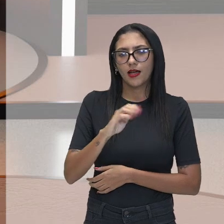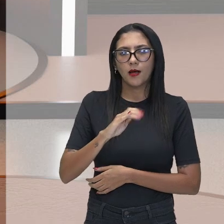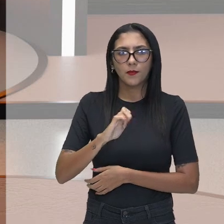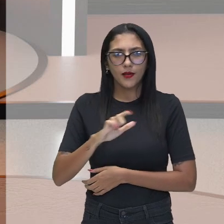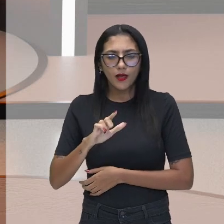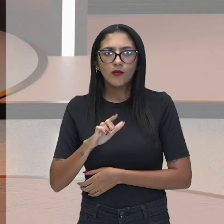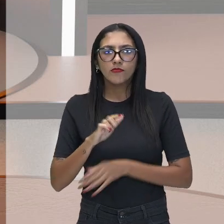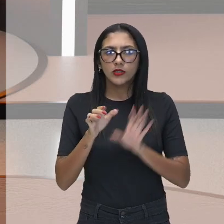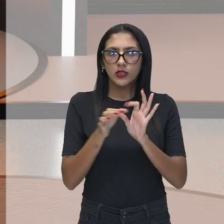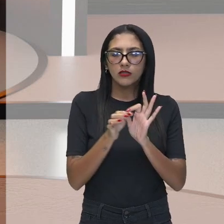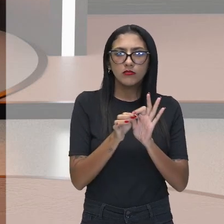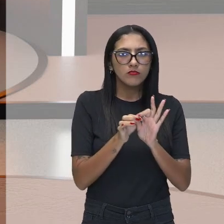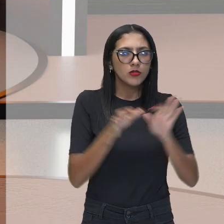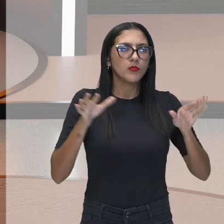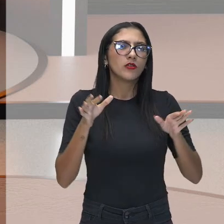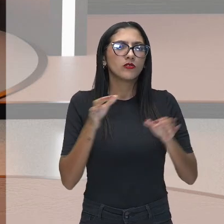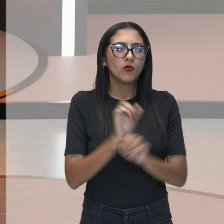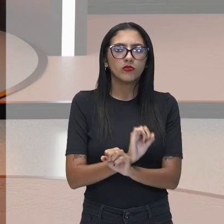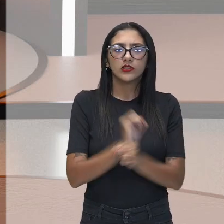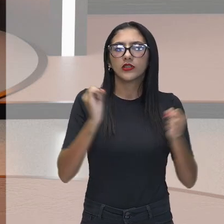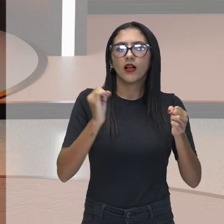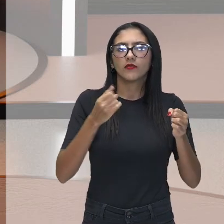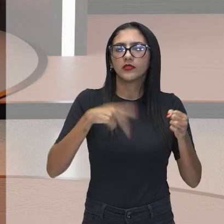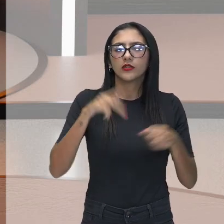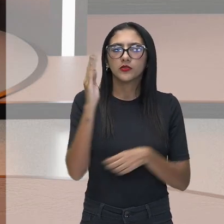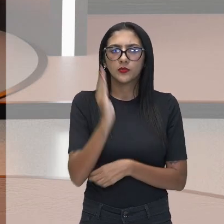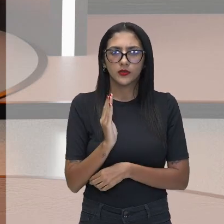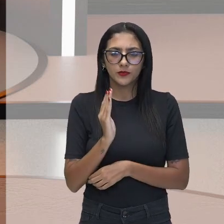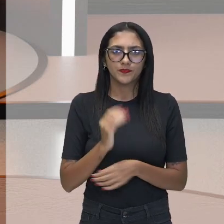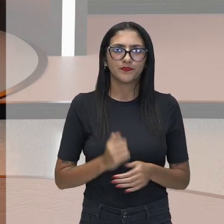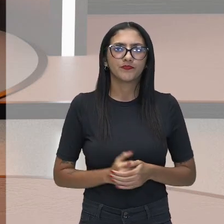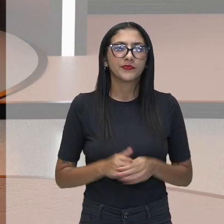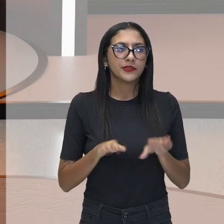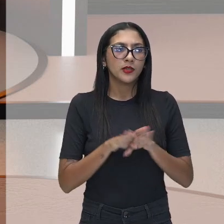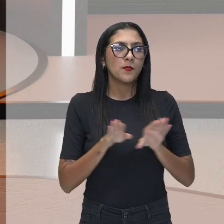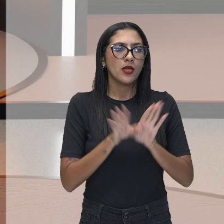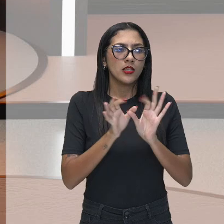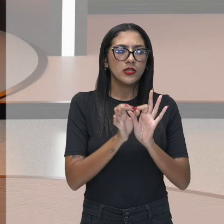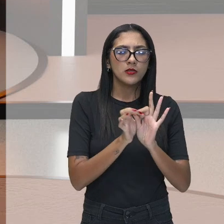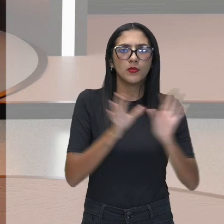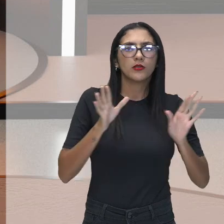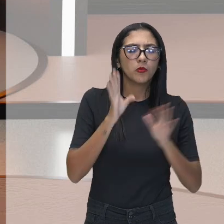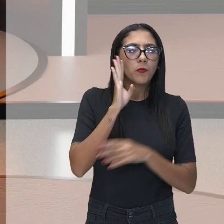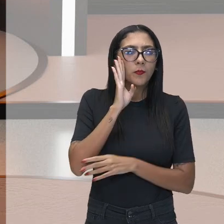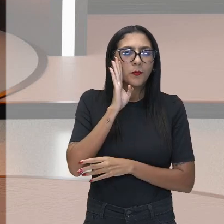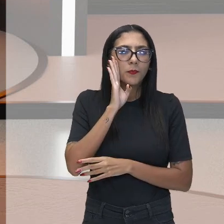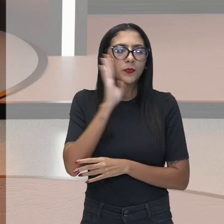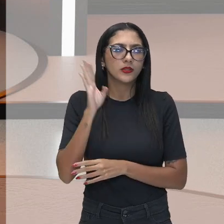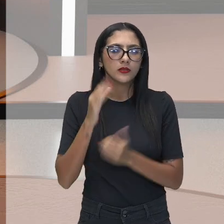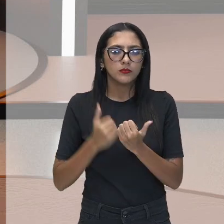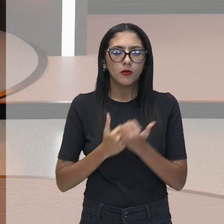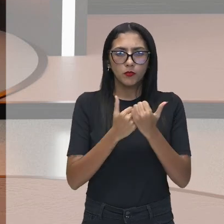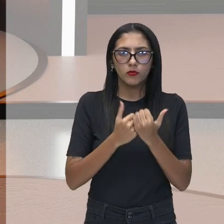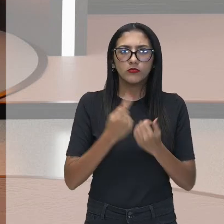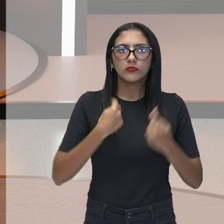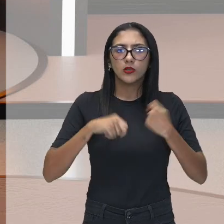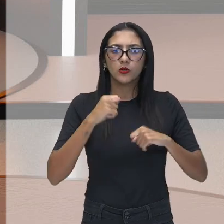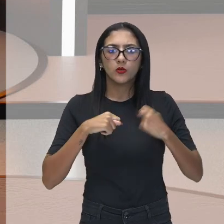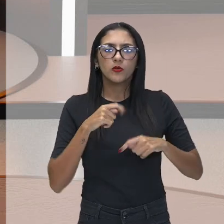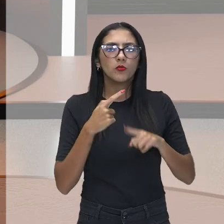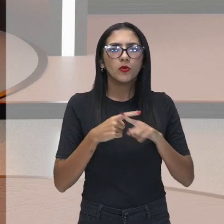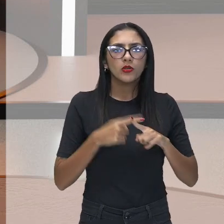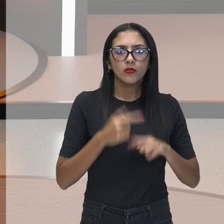com a escravidão no Brasil e assim libertar essa mão de obra que era muito necessária para quê? Para a produção